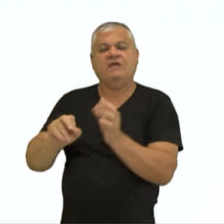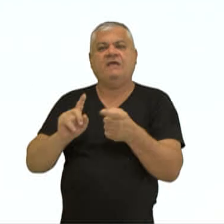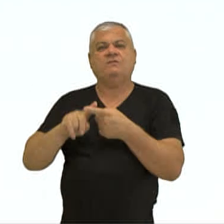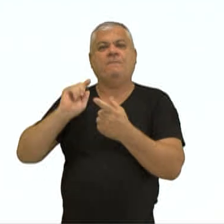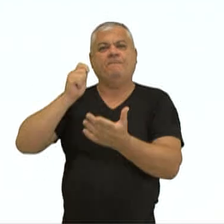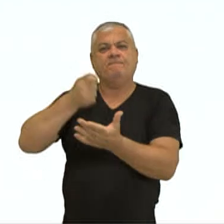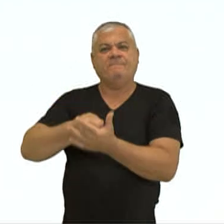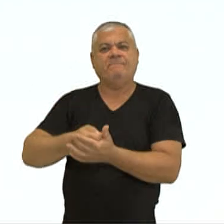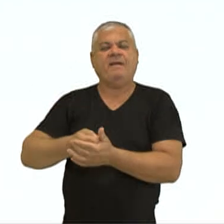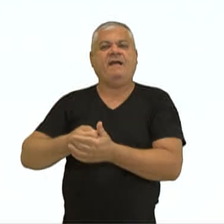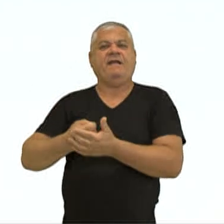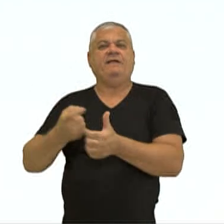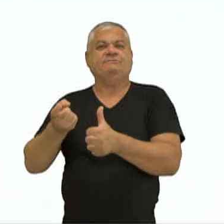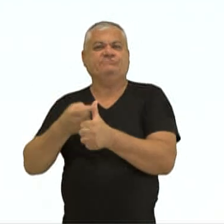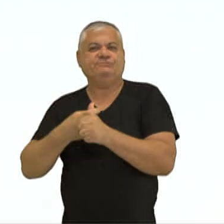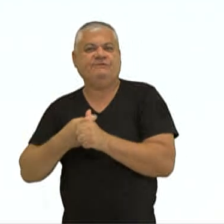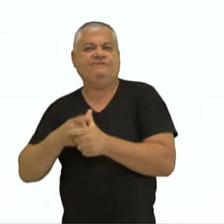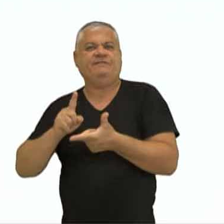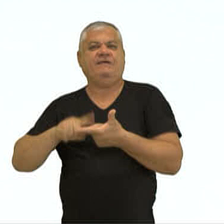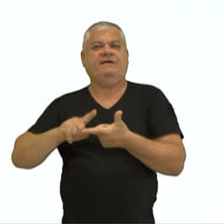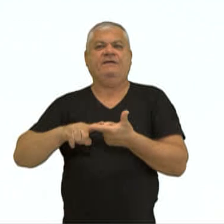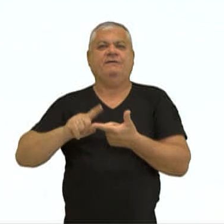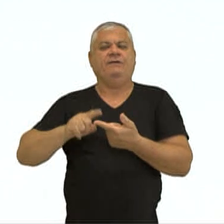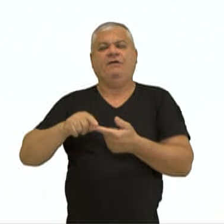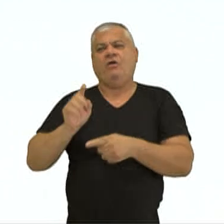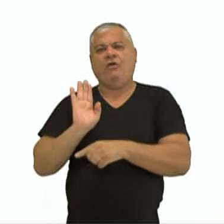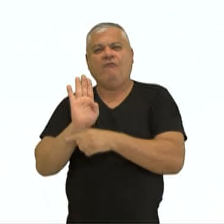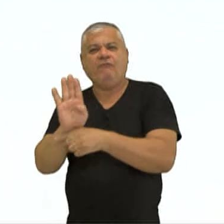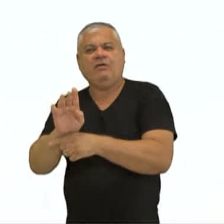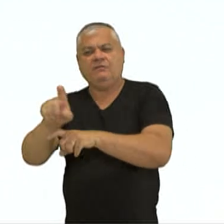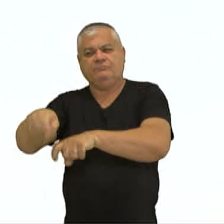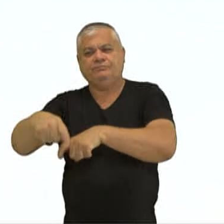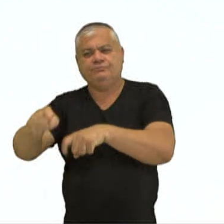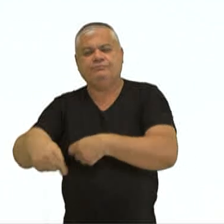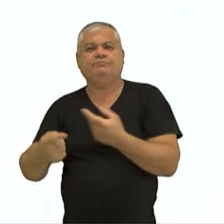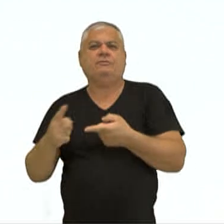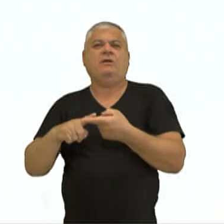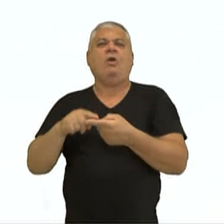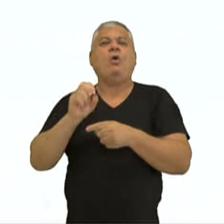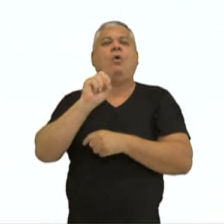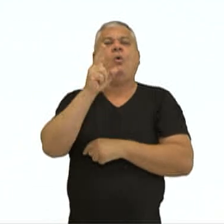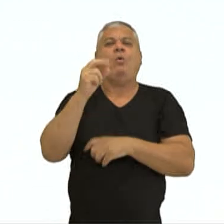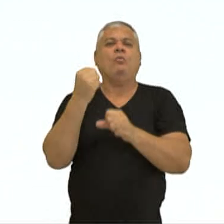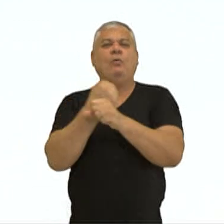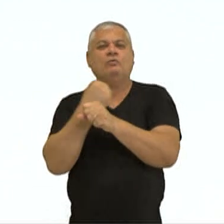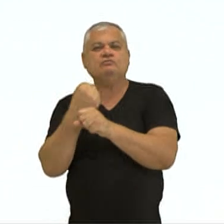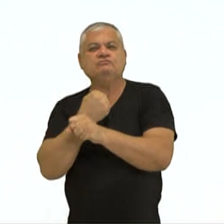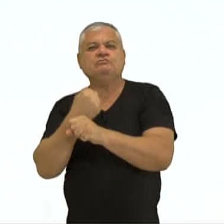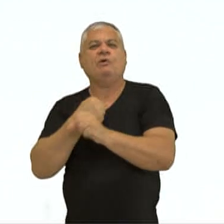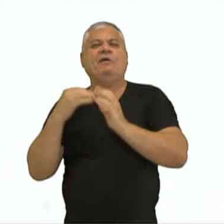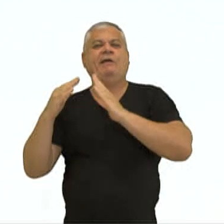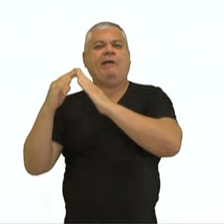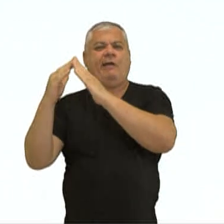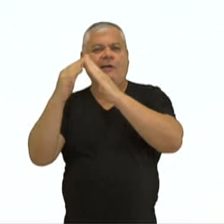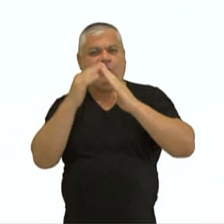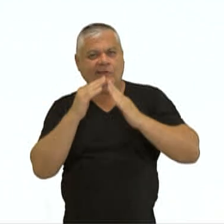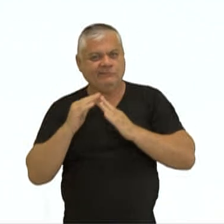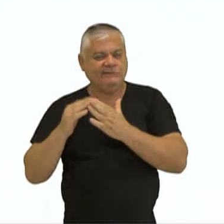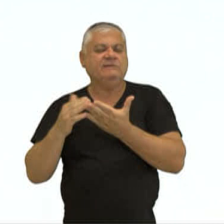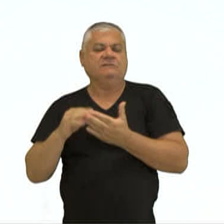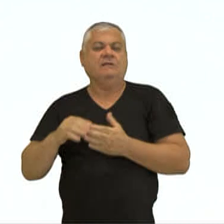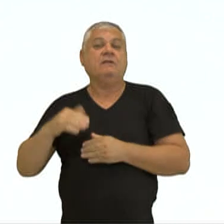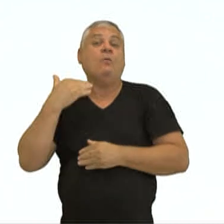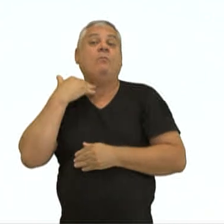áreas específicas, como agronegócio, setor imobiliário, por exemplo, que é o que o banco pega exatamente para poder fazer